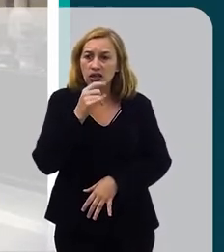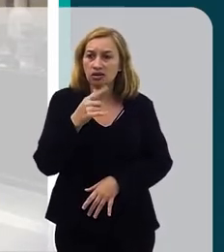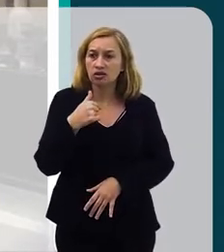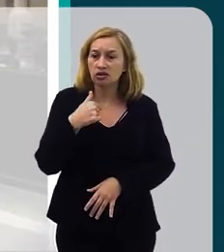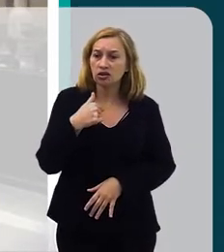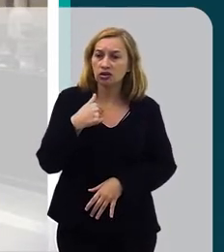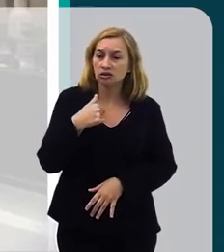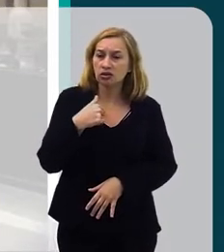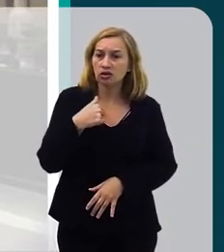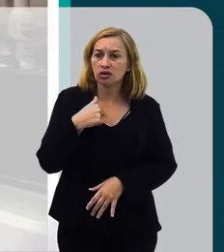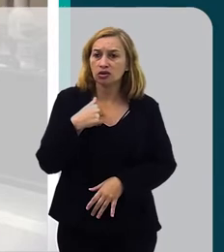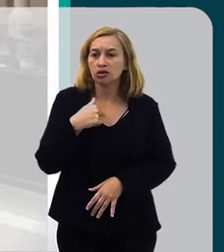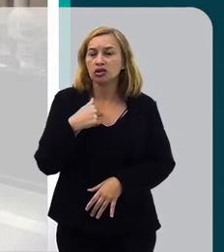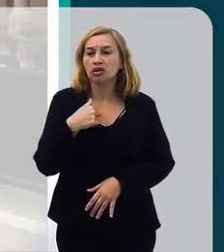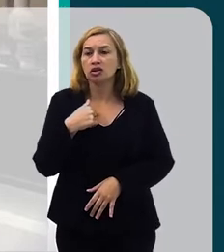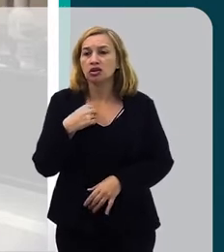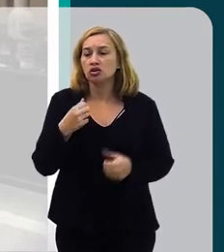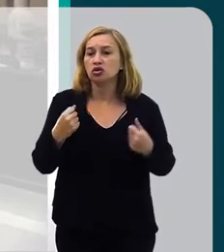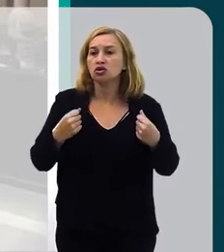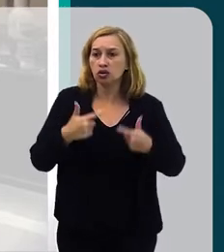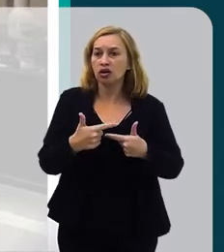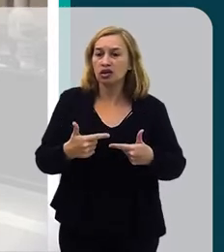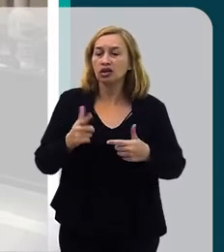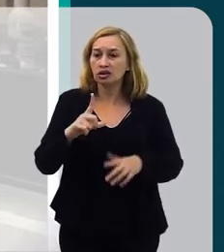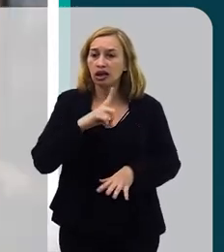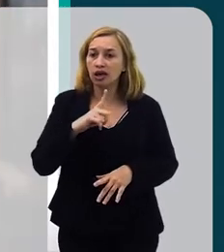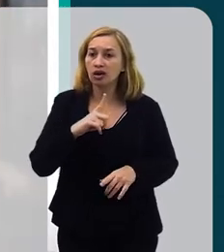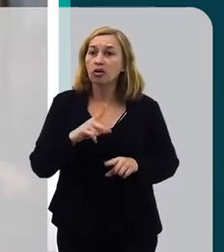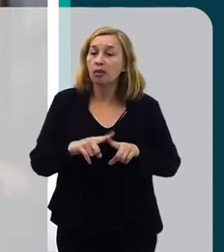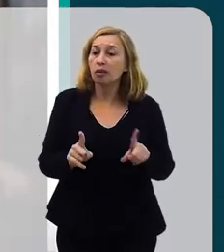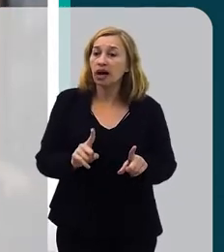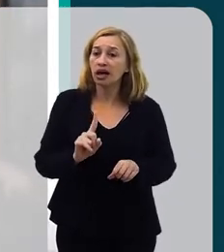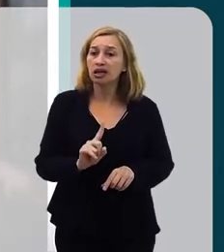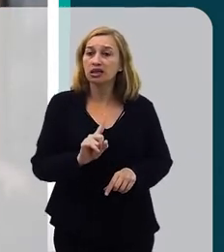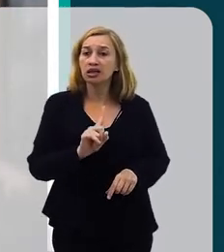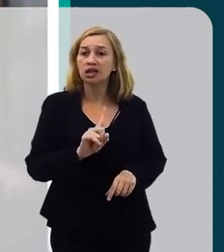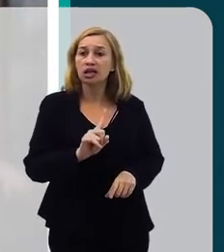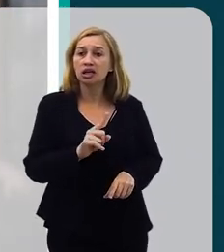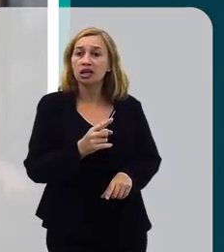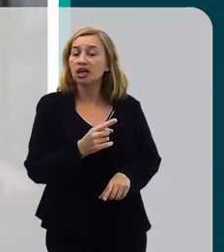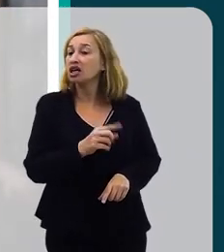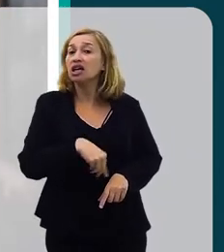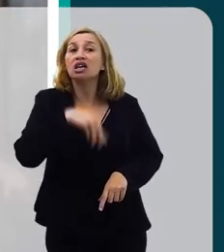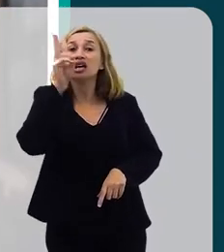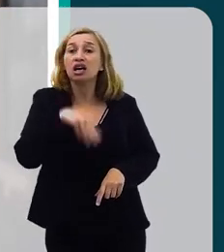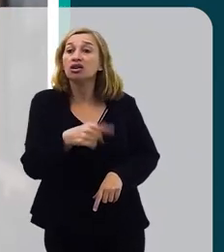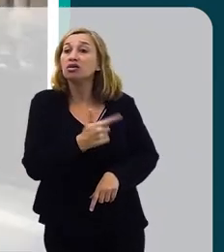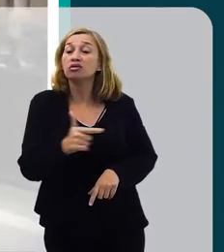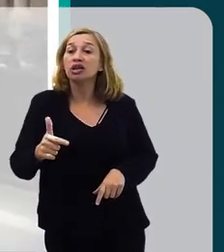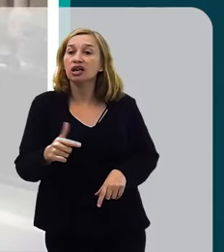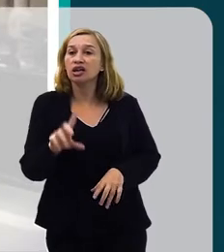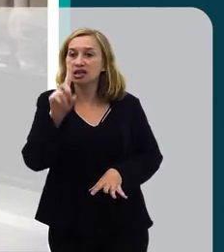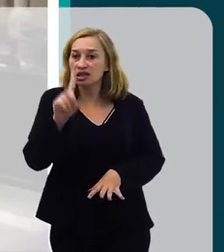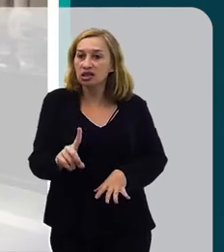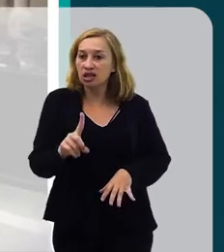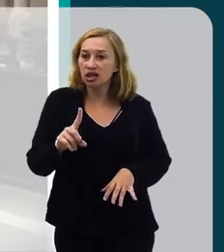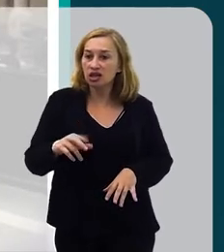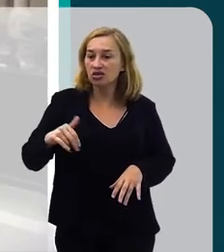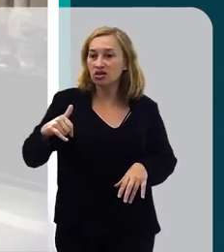espaços, né? Eu, por exemplo, tenho uma vantagem que é a passabilidade. Mas quem não tem essa passabilidade,